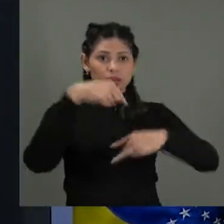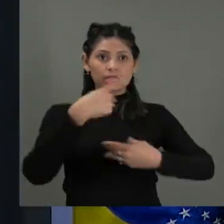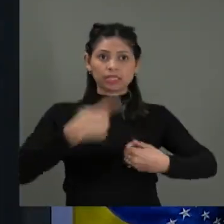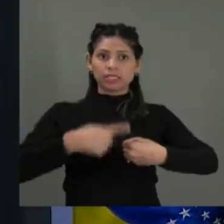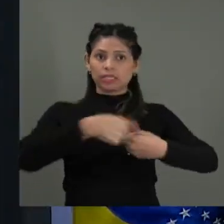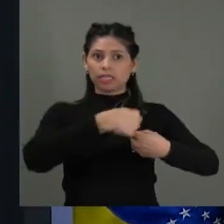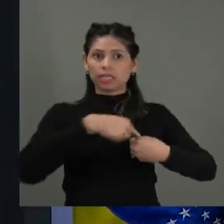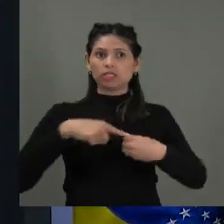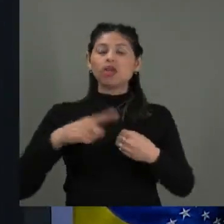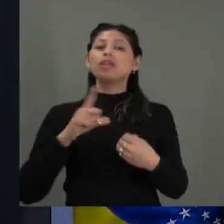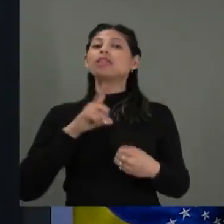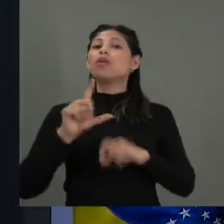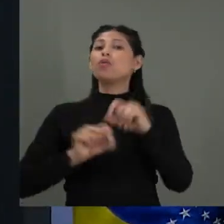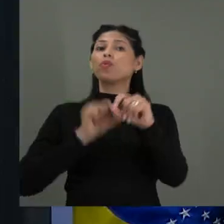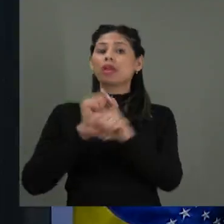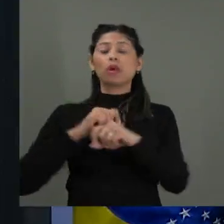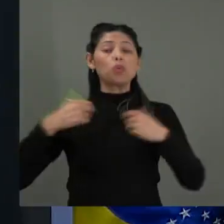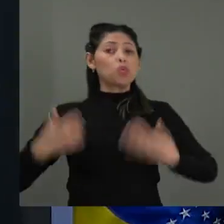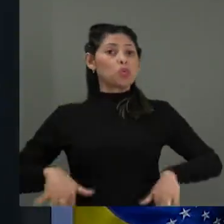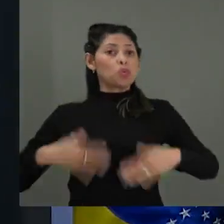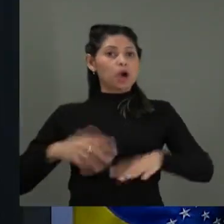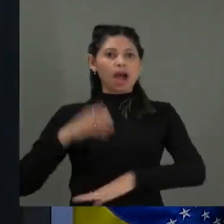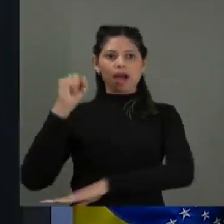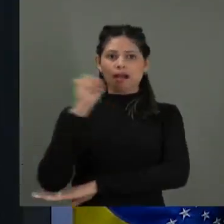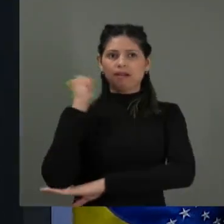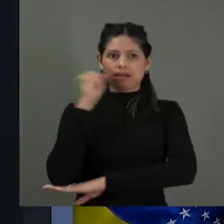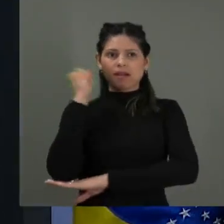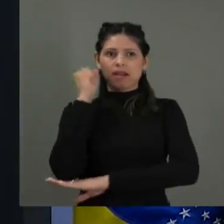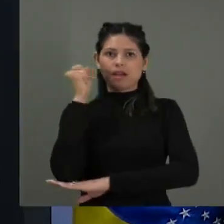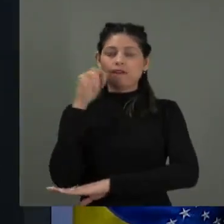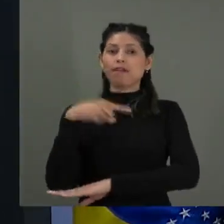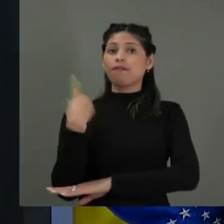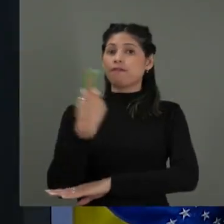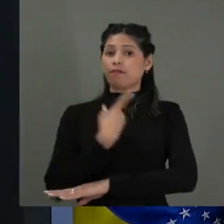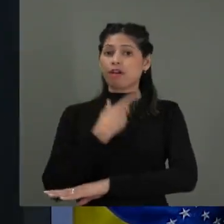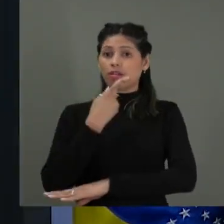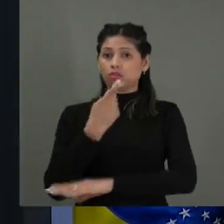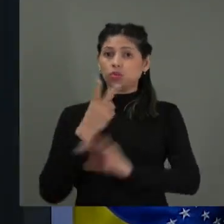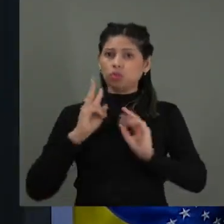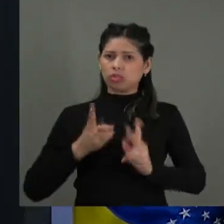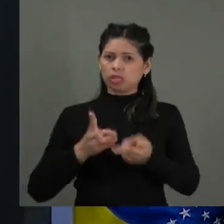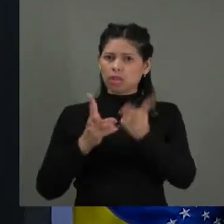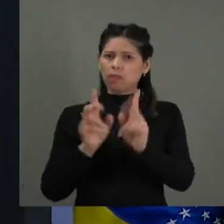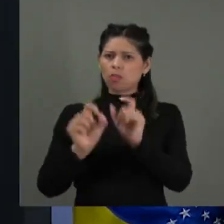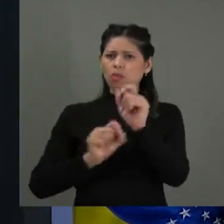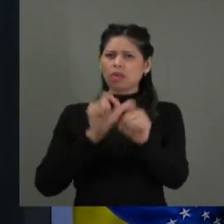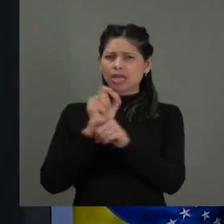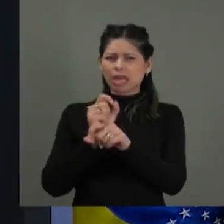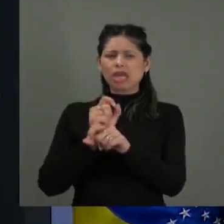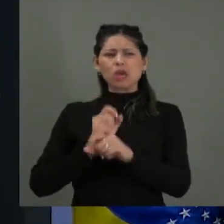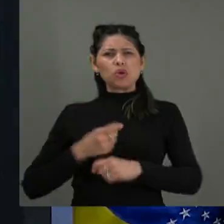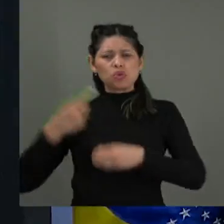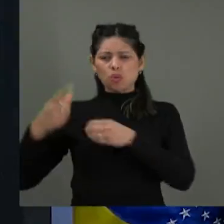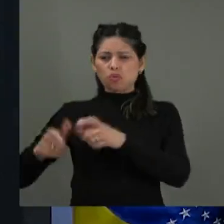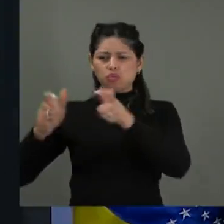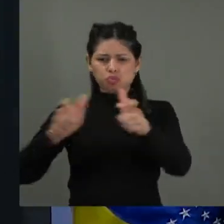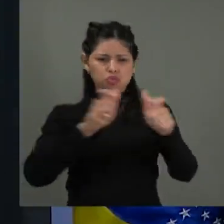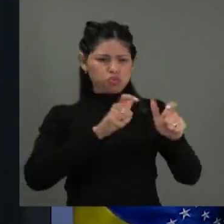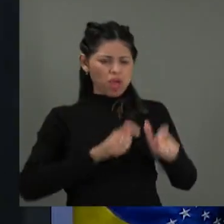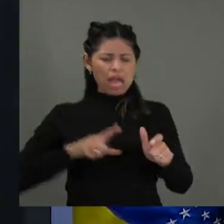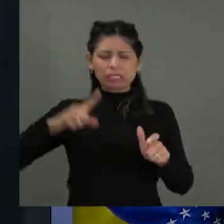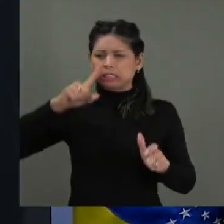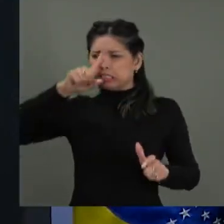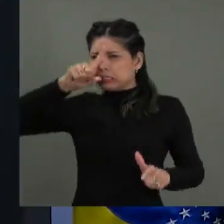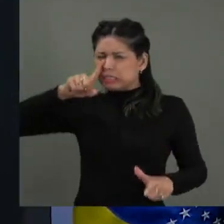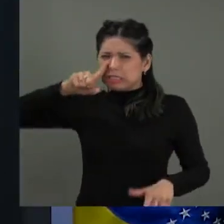Esse é um dado gravíssimo, pois estamos falando dos lugares mais perigosos no